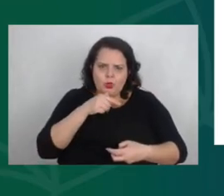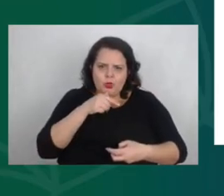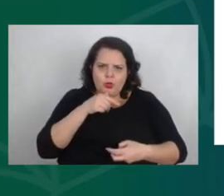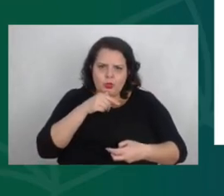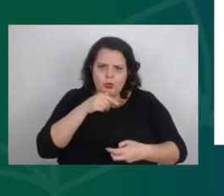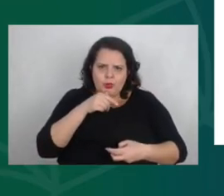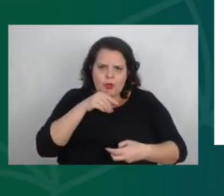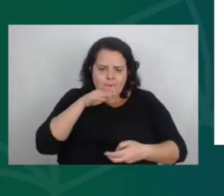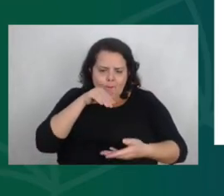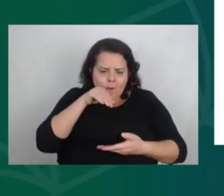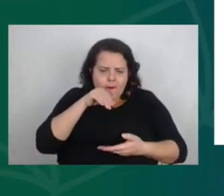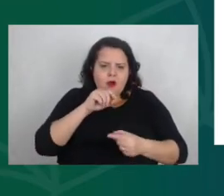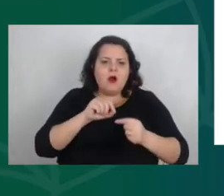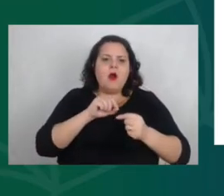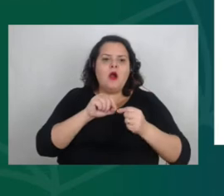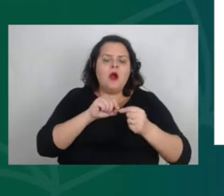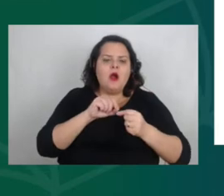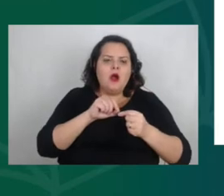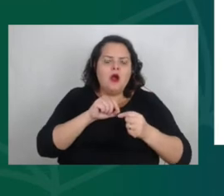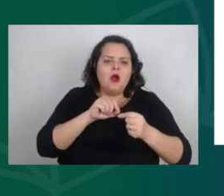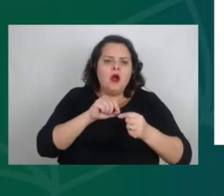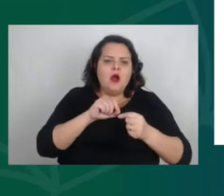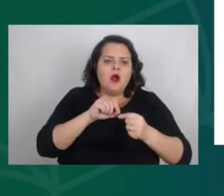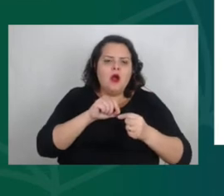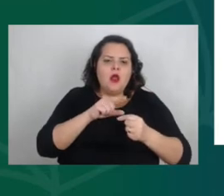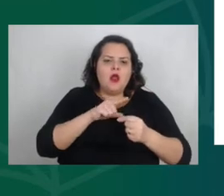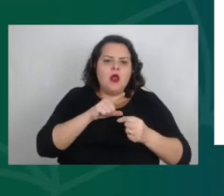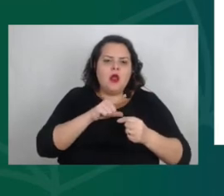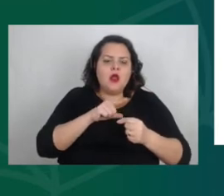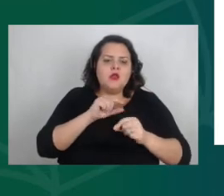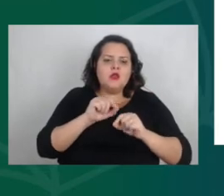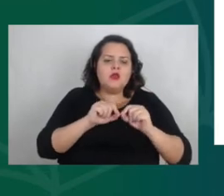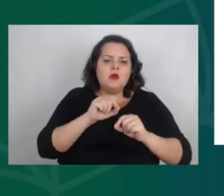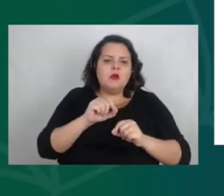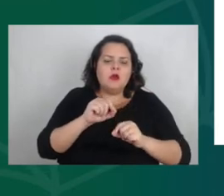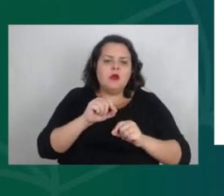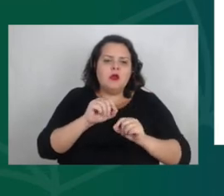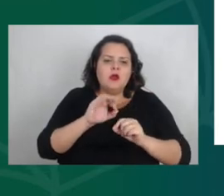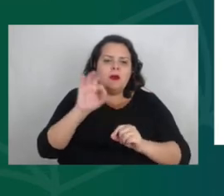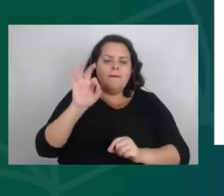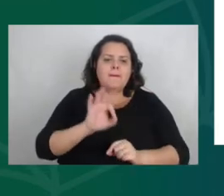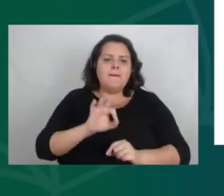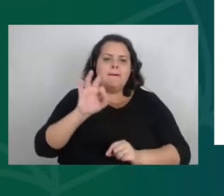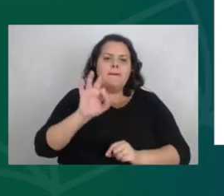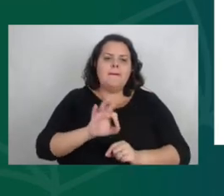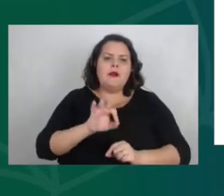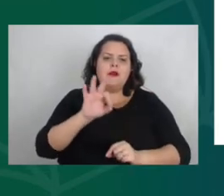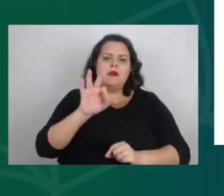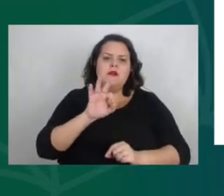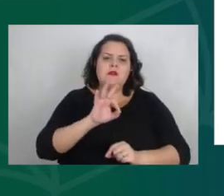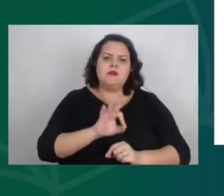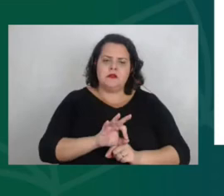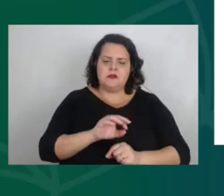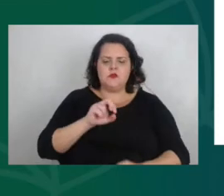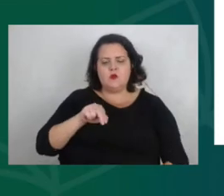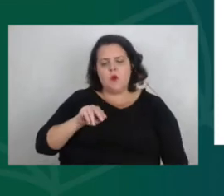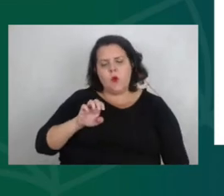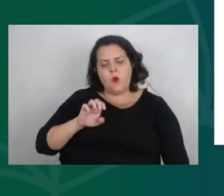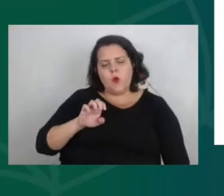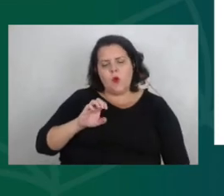essa água, eles apresentavam um nível aumentado de lesões pré-neoplásticas no